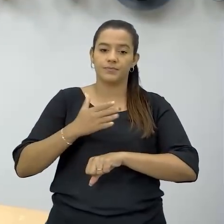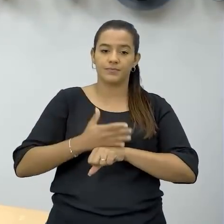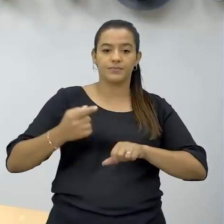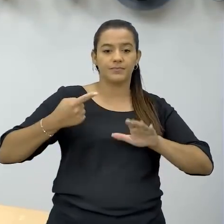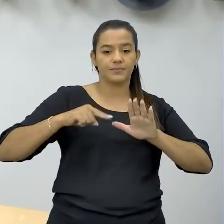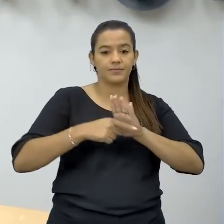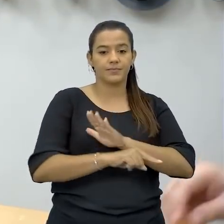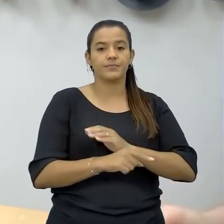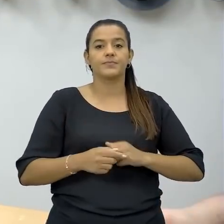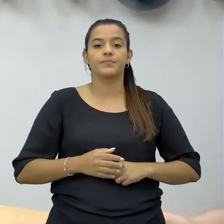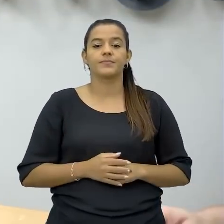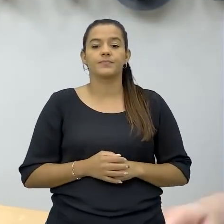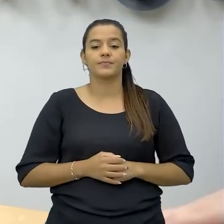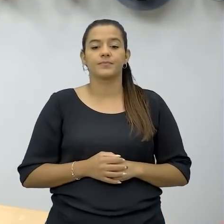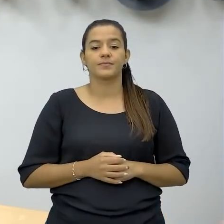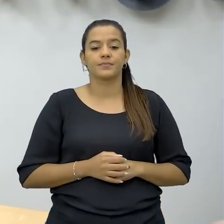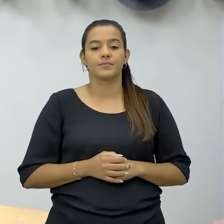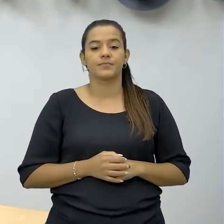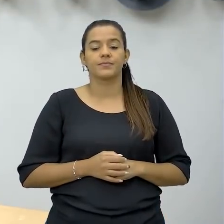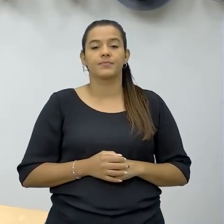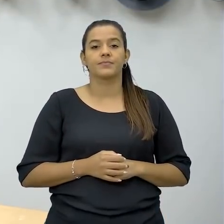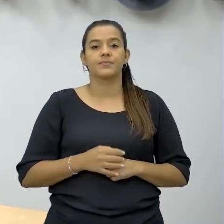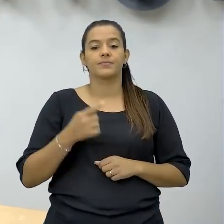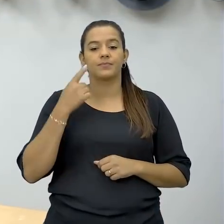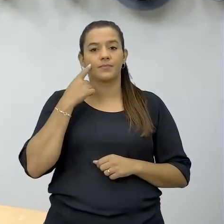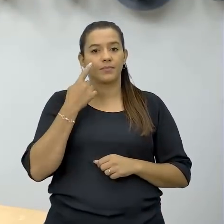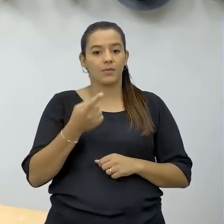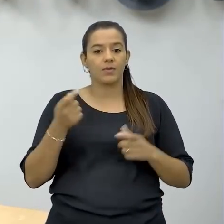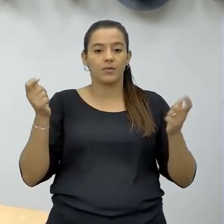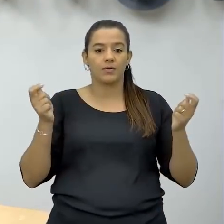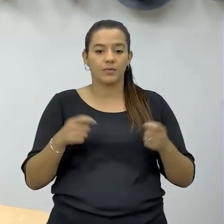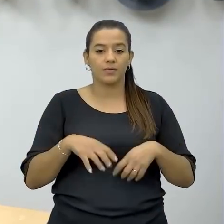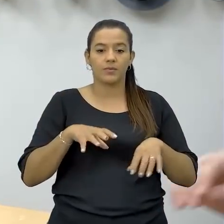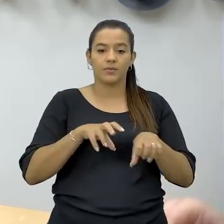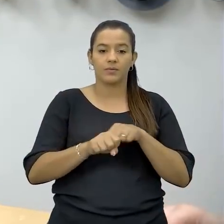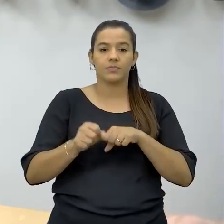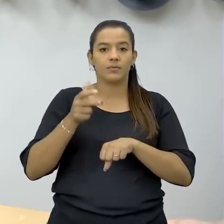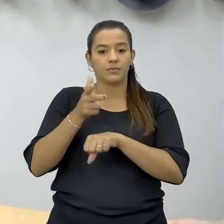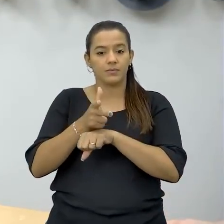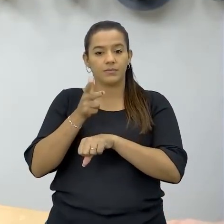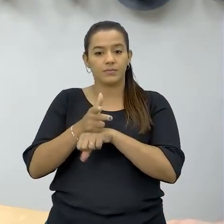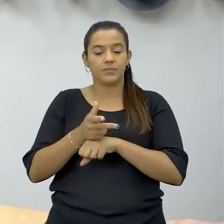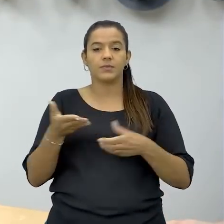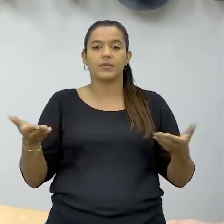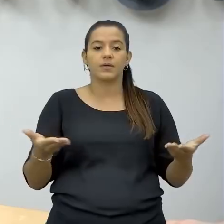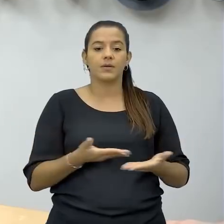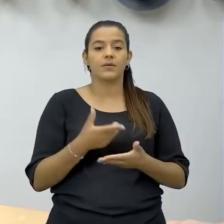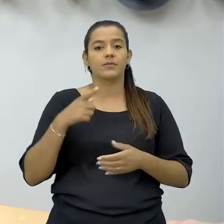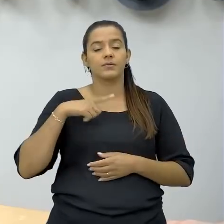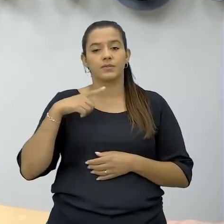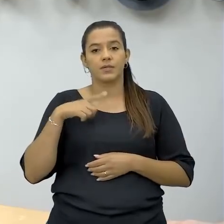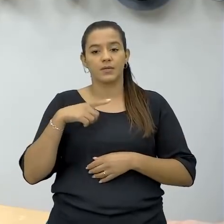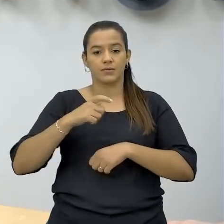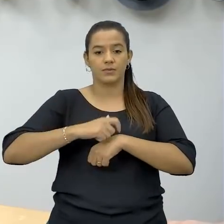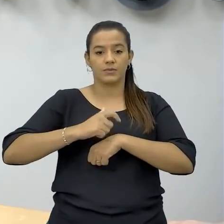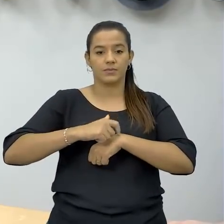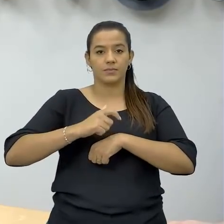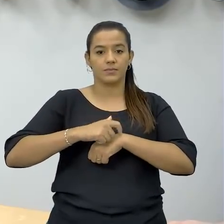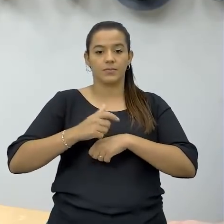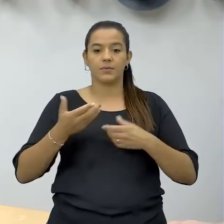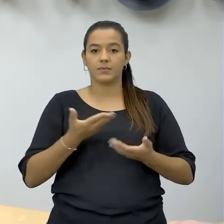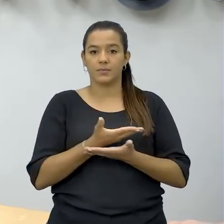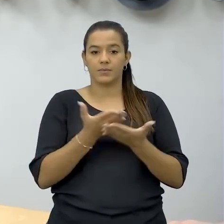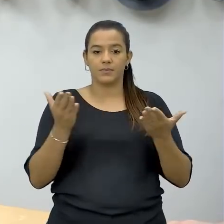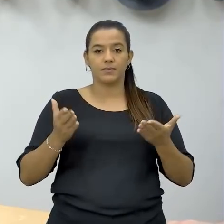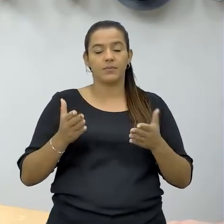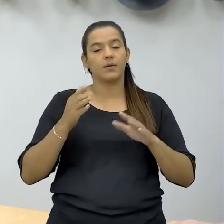aprofundamento. Apesar da nossa formação ser gravada, nós iremos agora reservar o nosso momento para